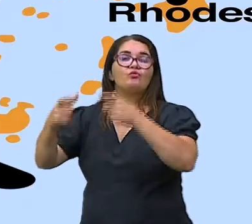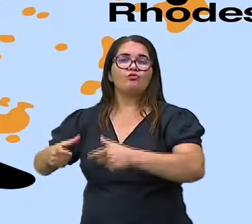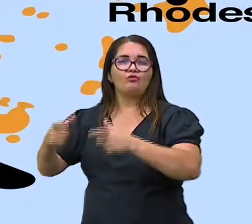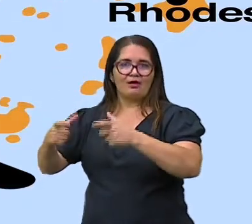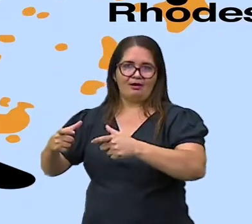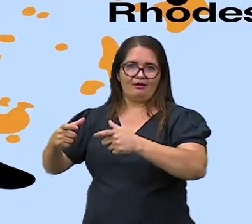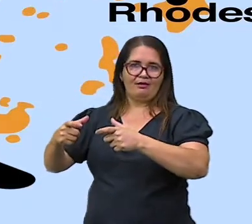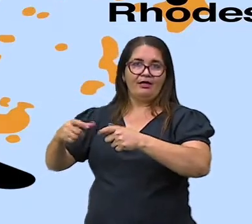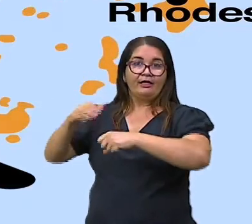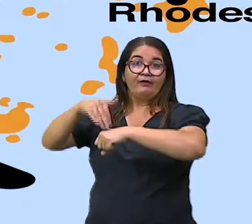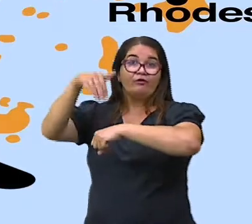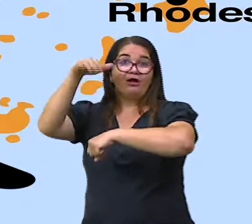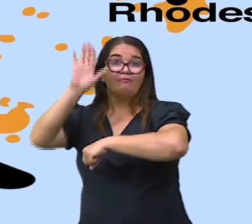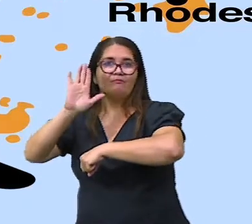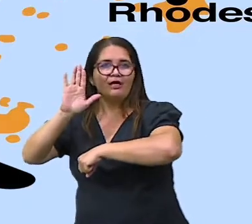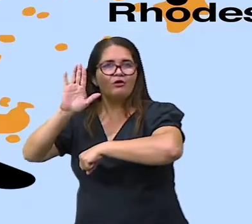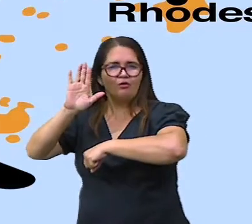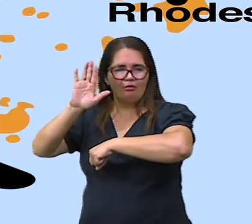escrita